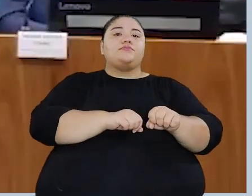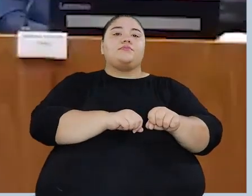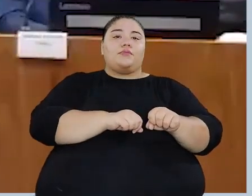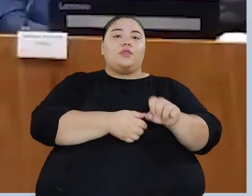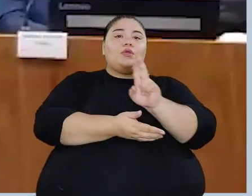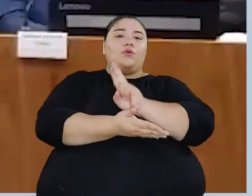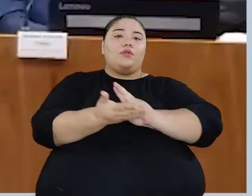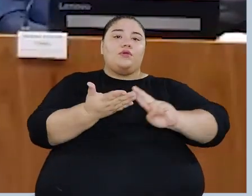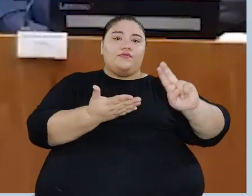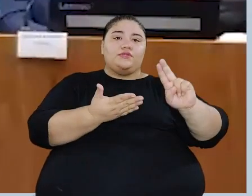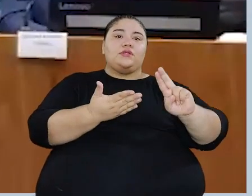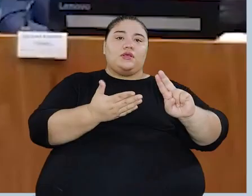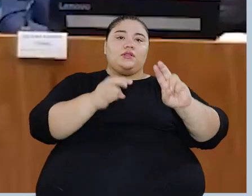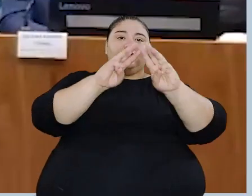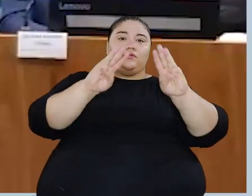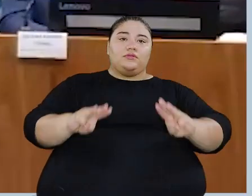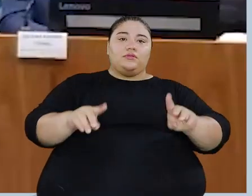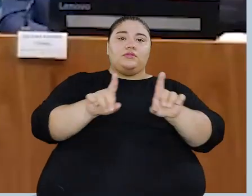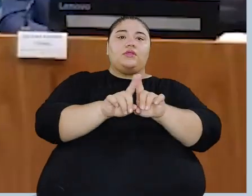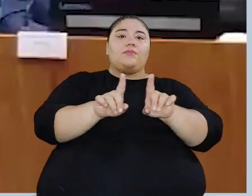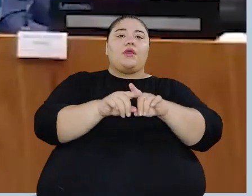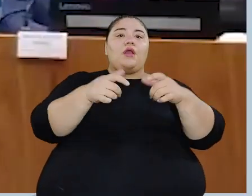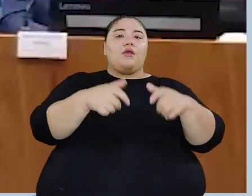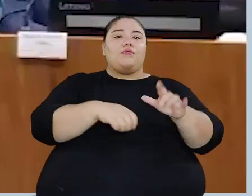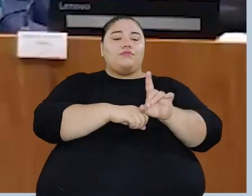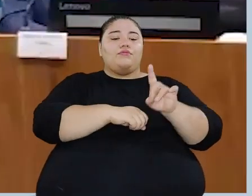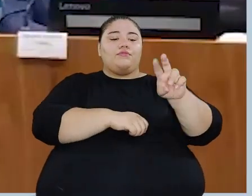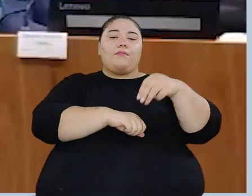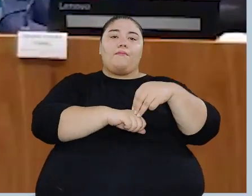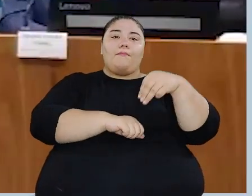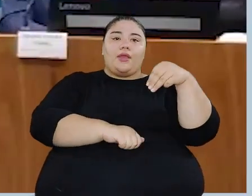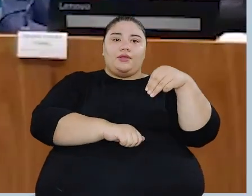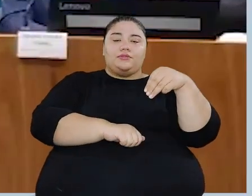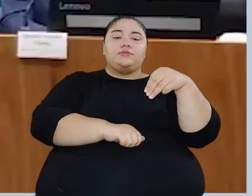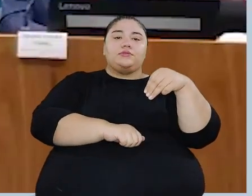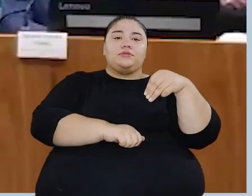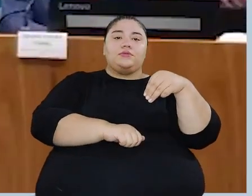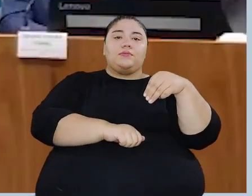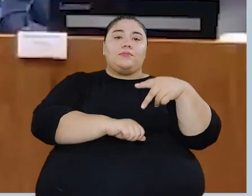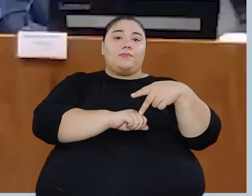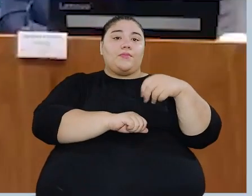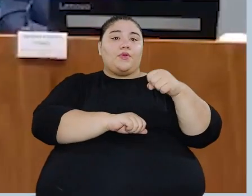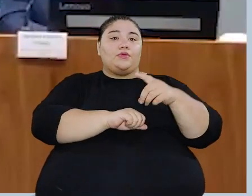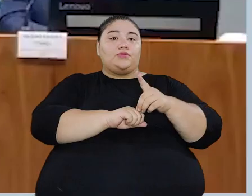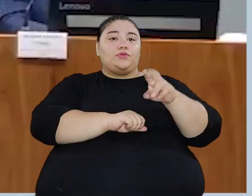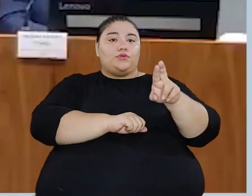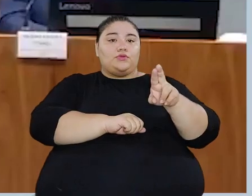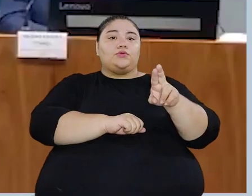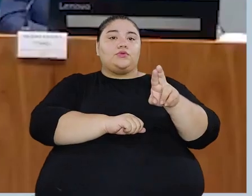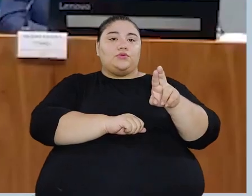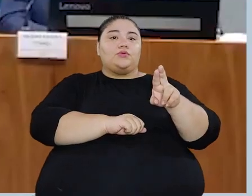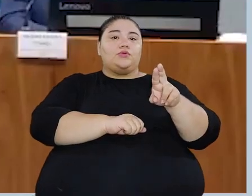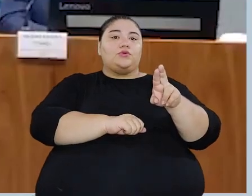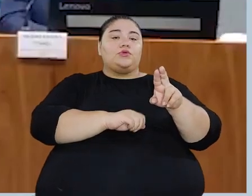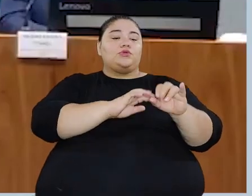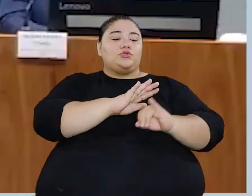Pontifícia Universidade Católica, onde obteve o título de doutor e mestre, pós-doutor pelo Instituto Max Planck